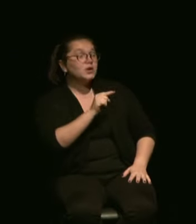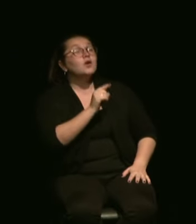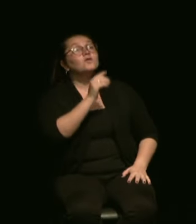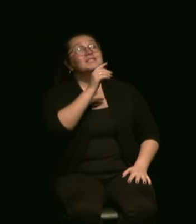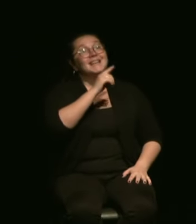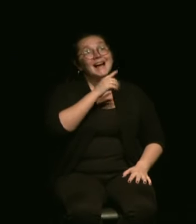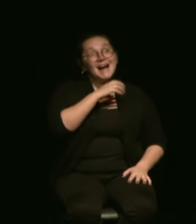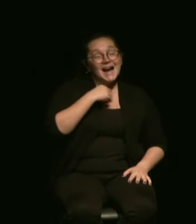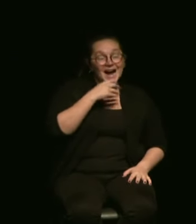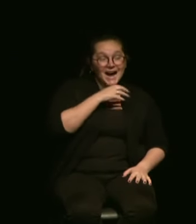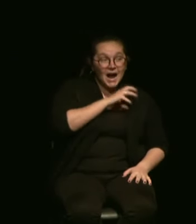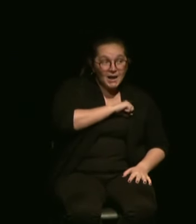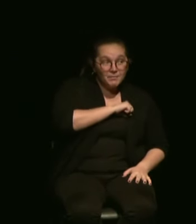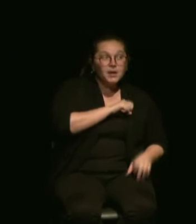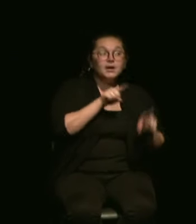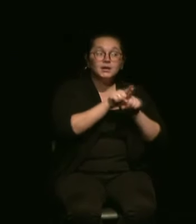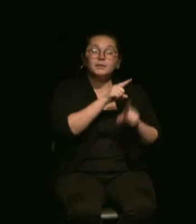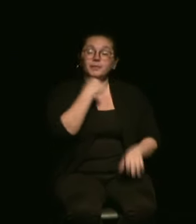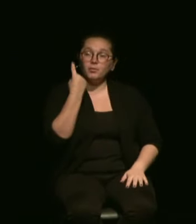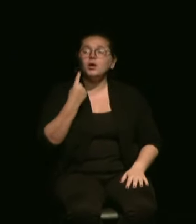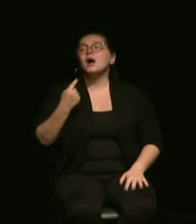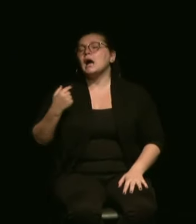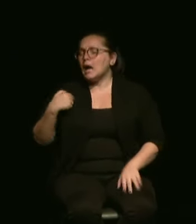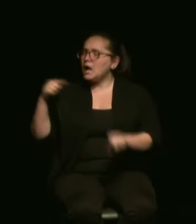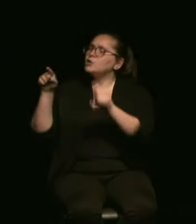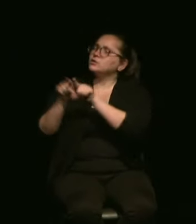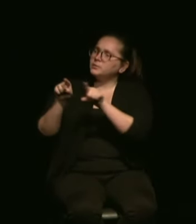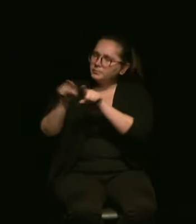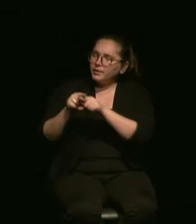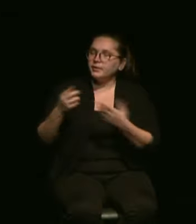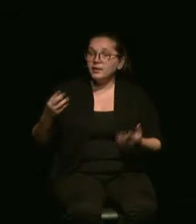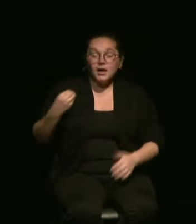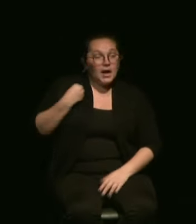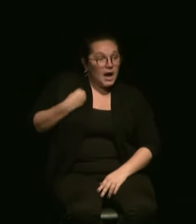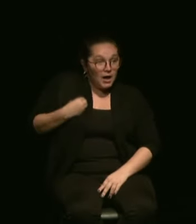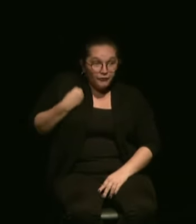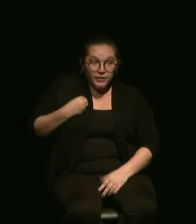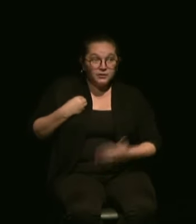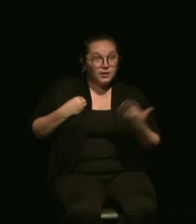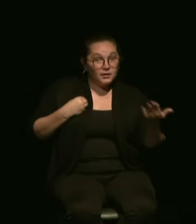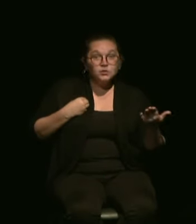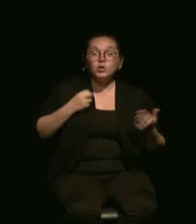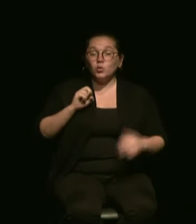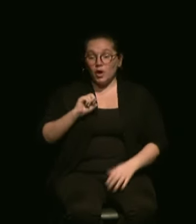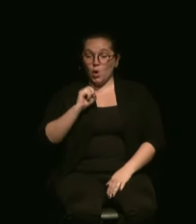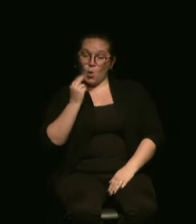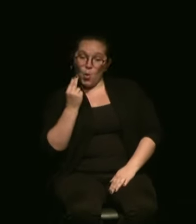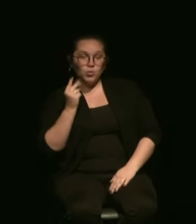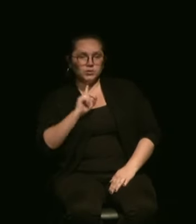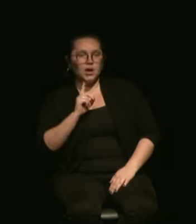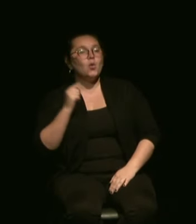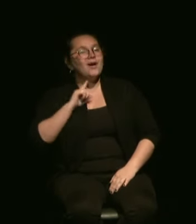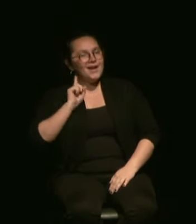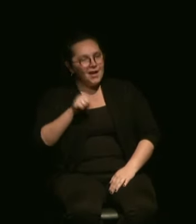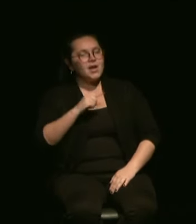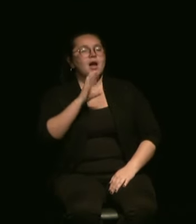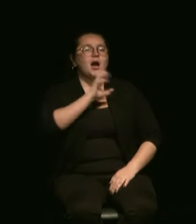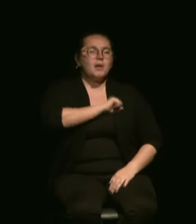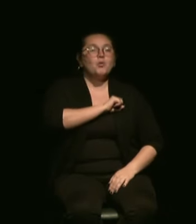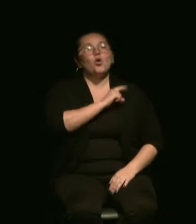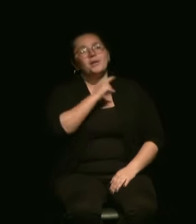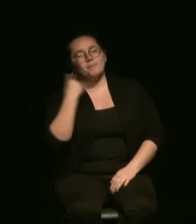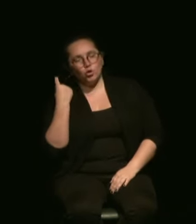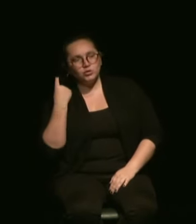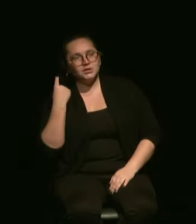e morre. É, também. Isso que é a vida. A vida não é nunca amor ou morte. É ama e morre. Amém. É vida